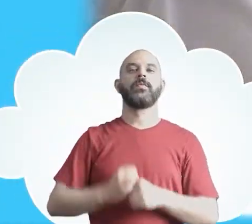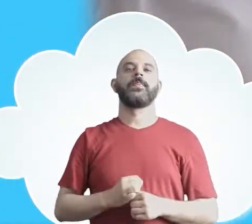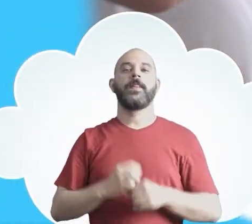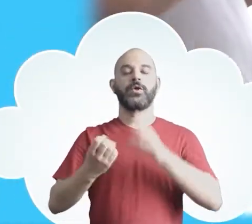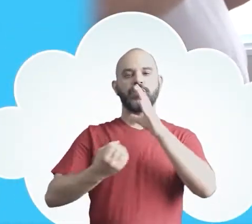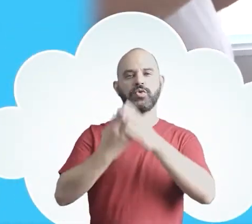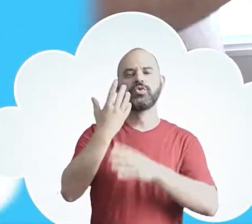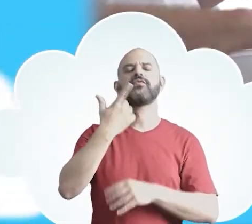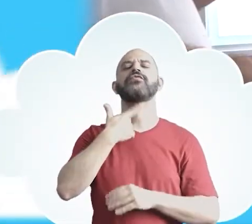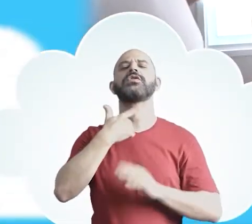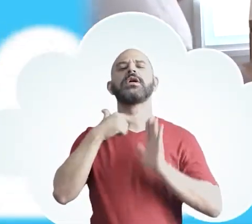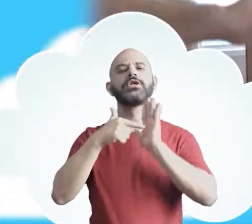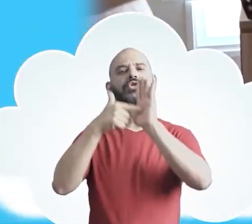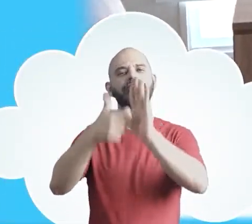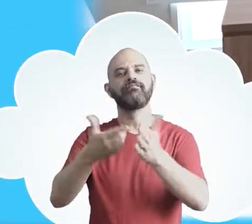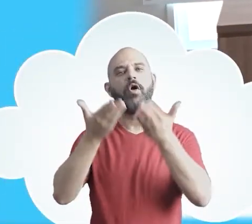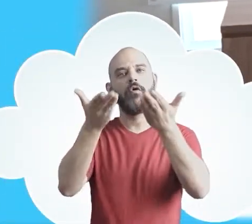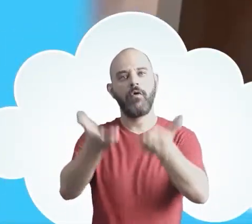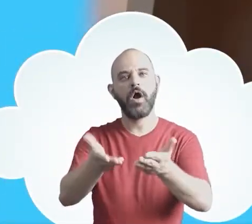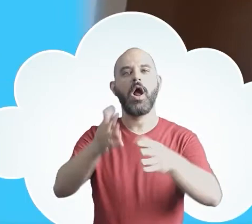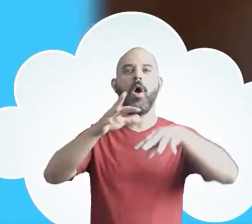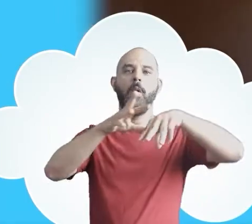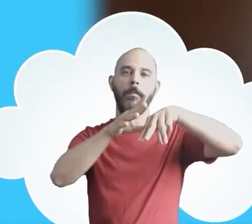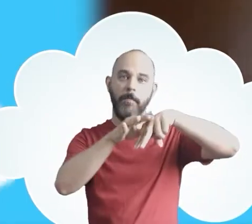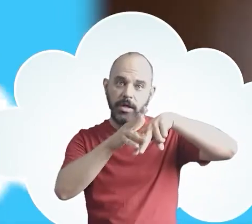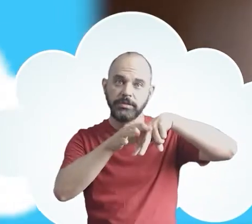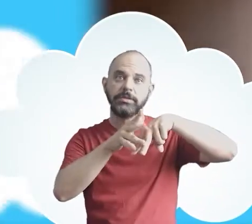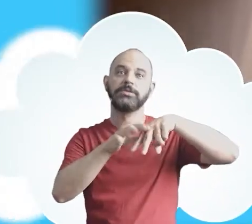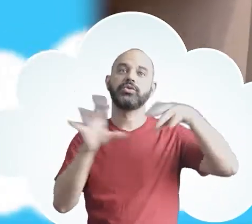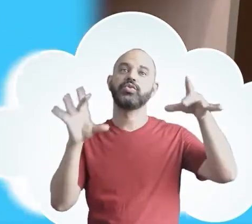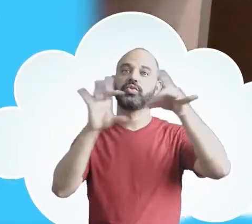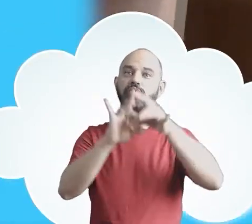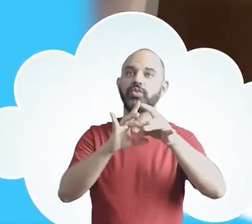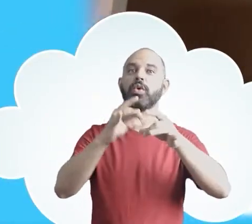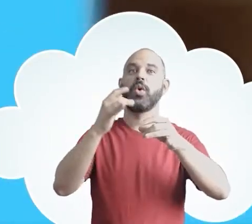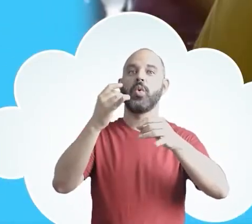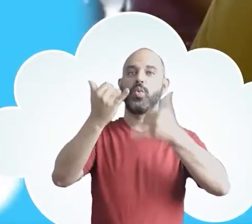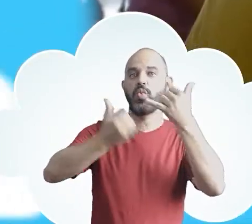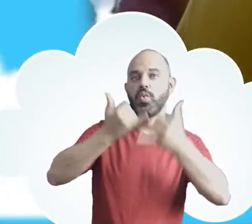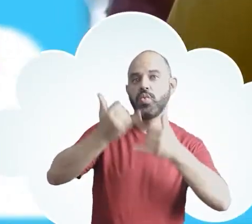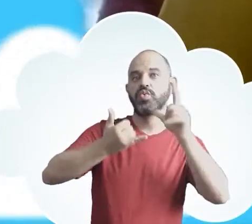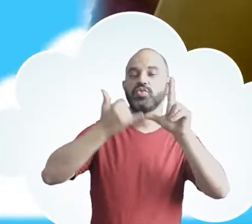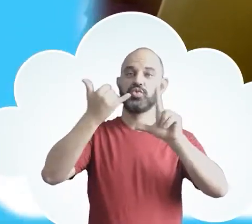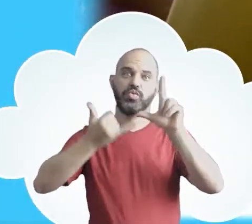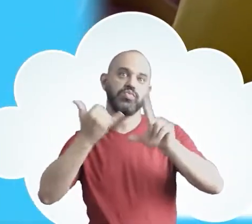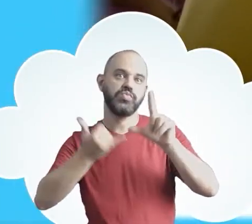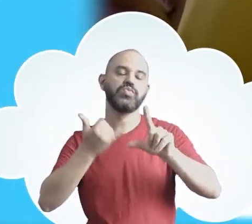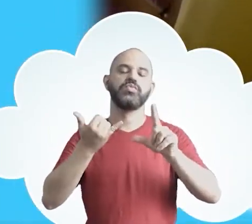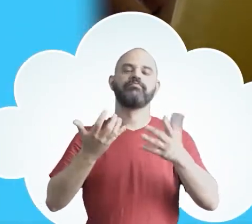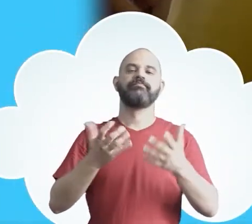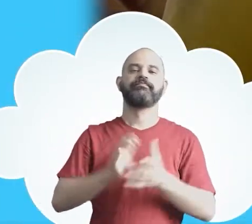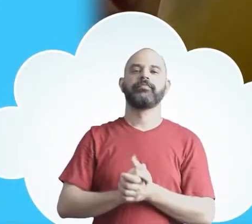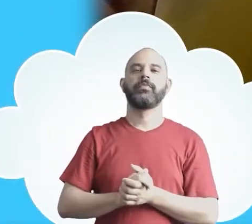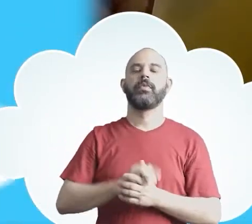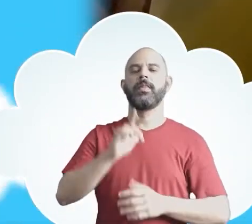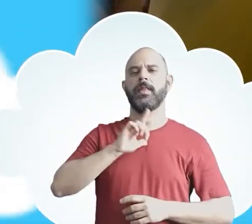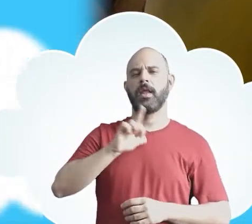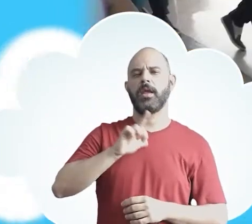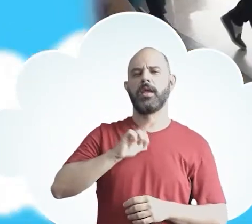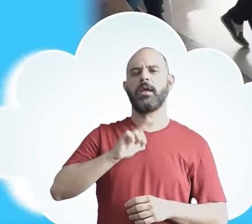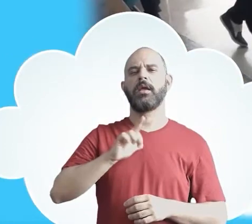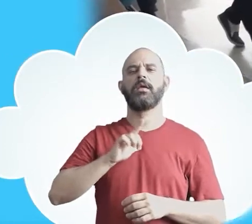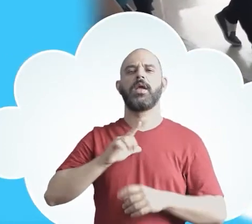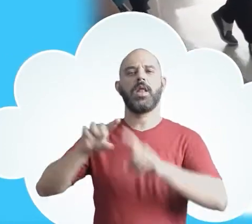E nasceu do desejo de oferecer aos nossos pacientes um elo com o lúdico, na forma de recreação. As atividades